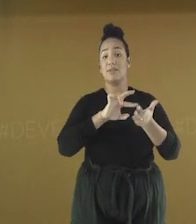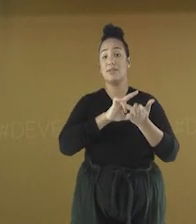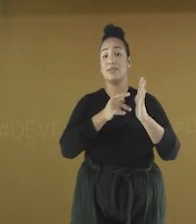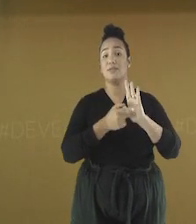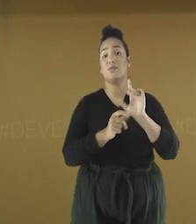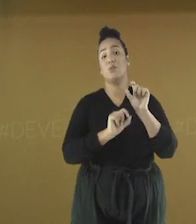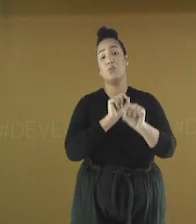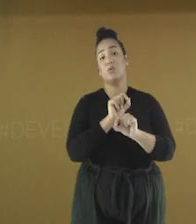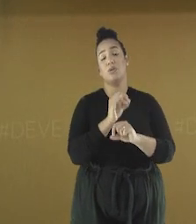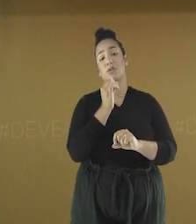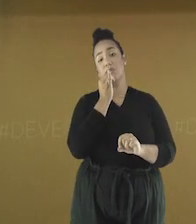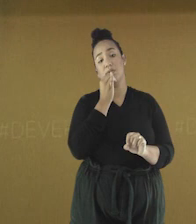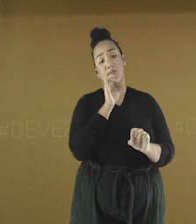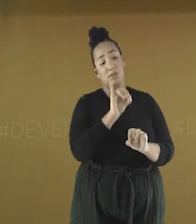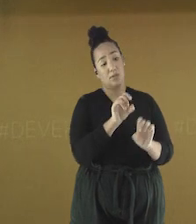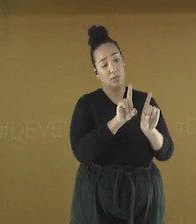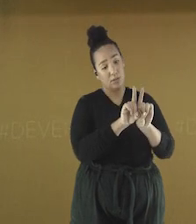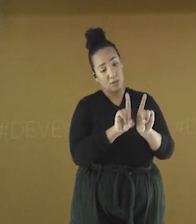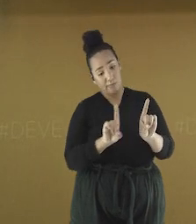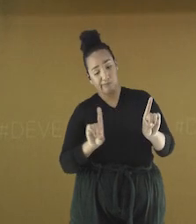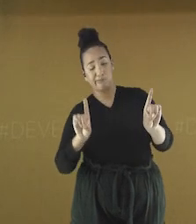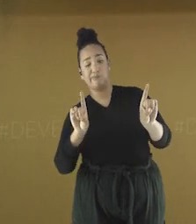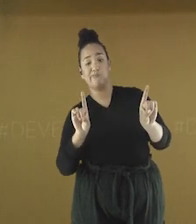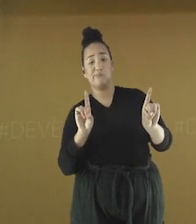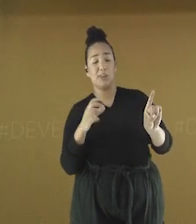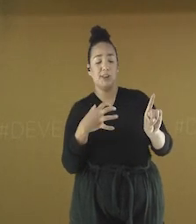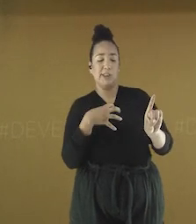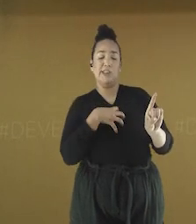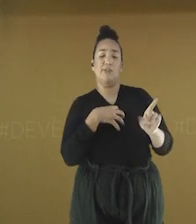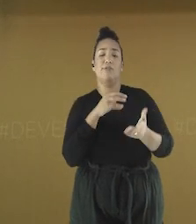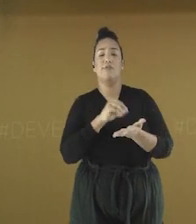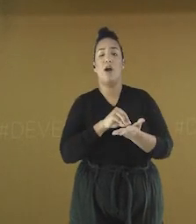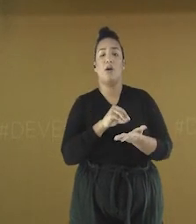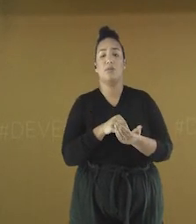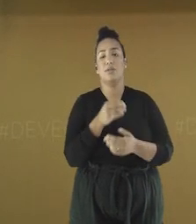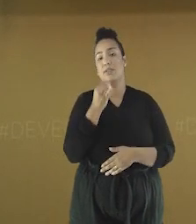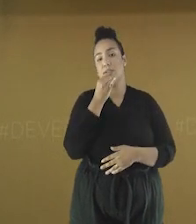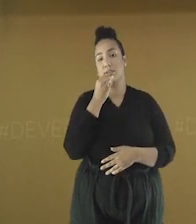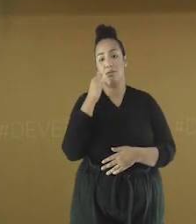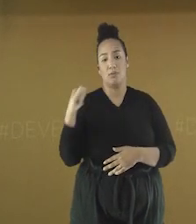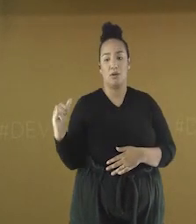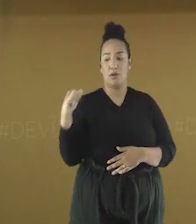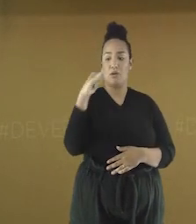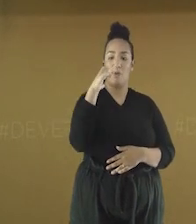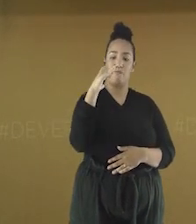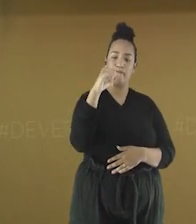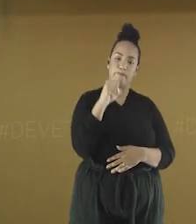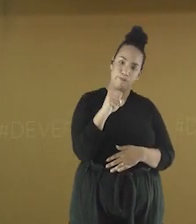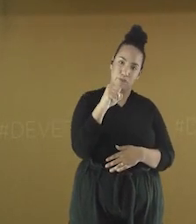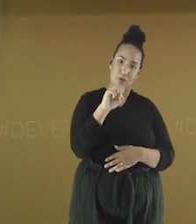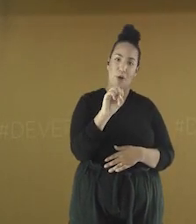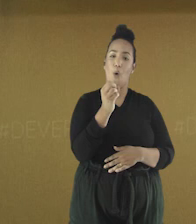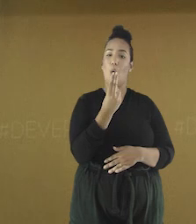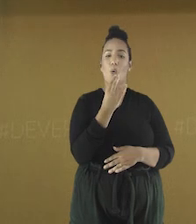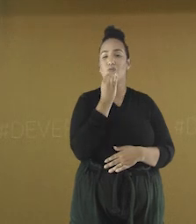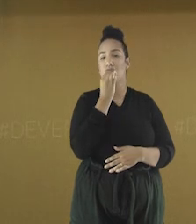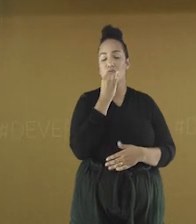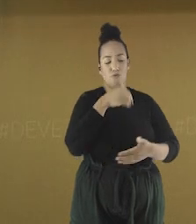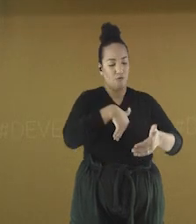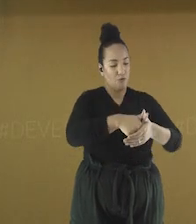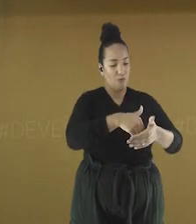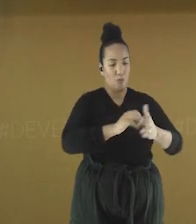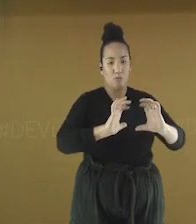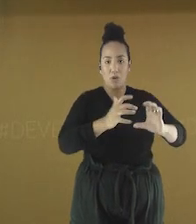amada. Ele fica com uma parte muito importante dele faltando, bem como, por exemplo, um avião sem as asas ou uma partida de futebol